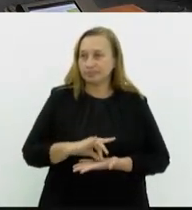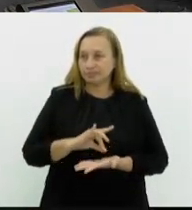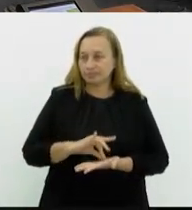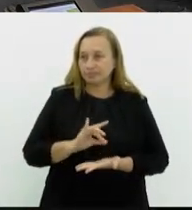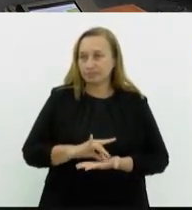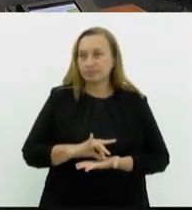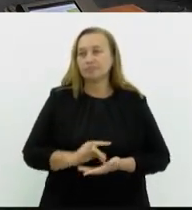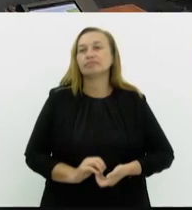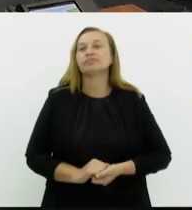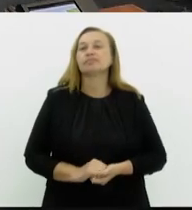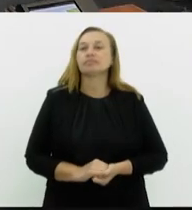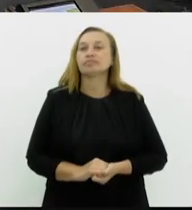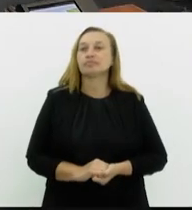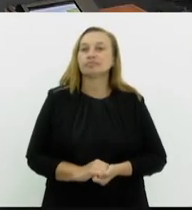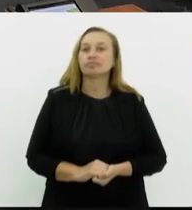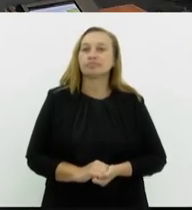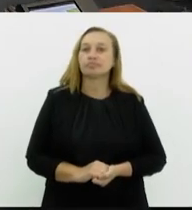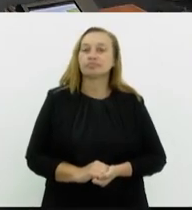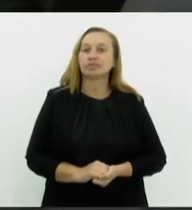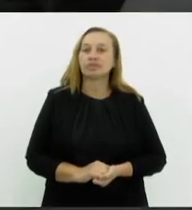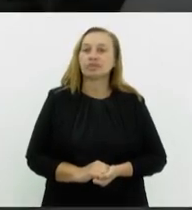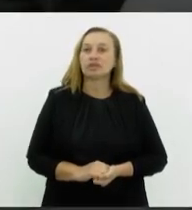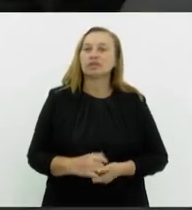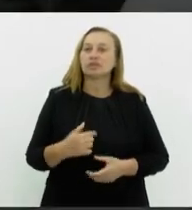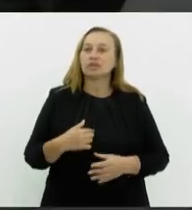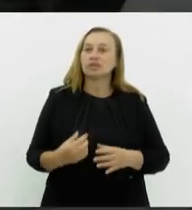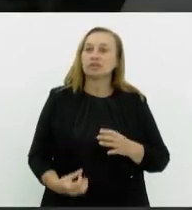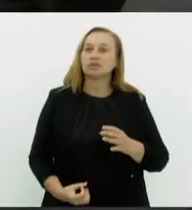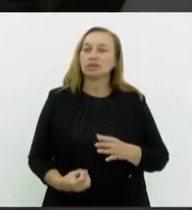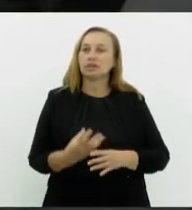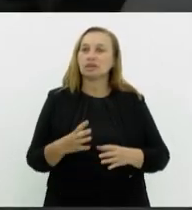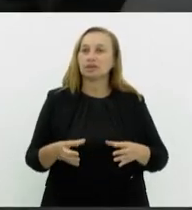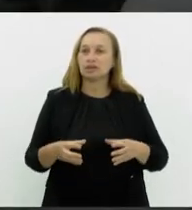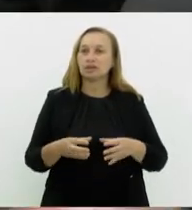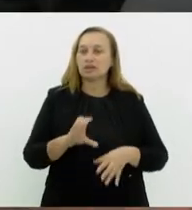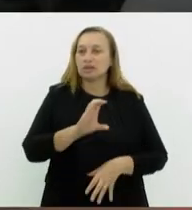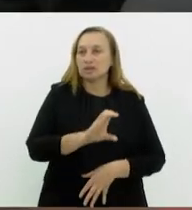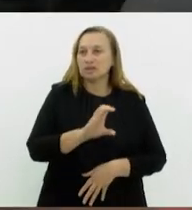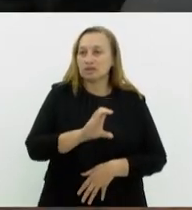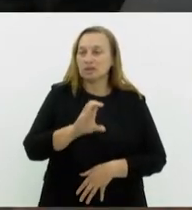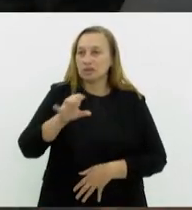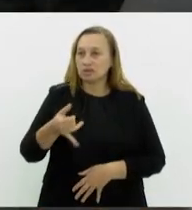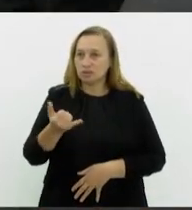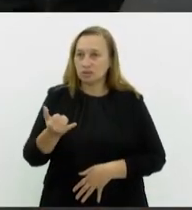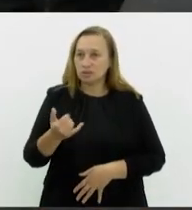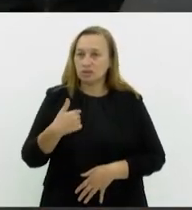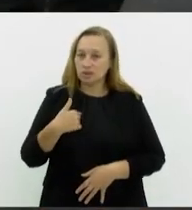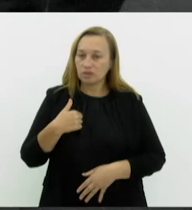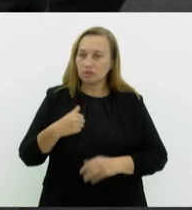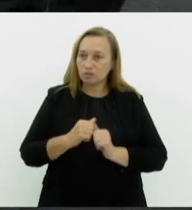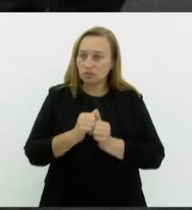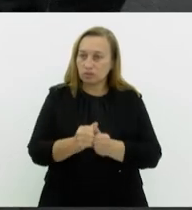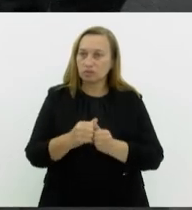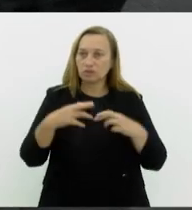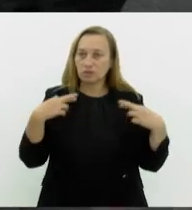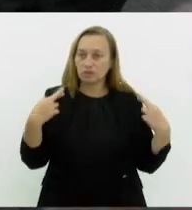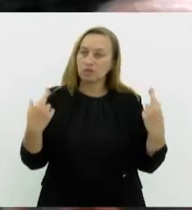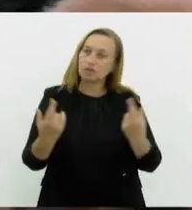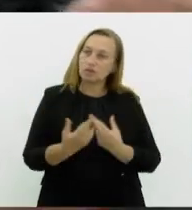eu, desde que instalou a CCJ, eu participo das reuniões.